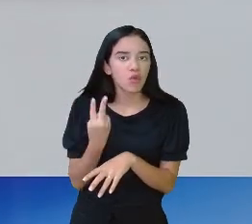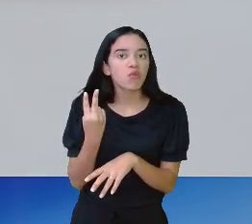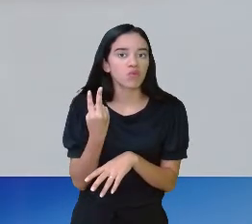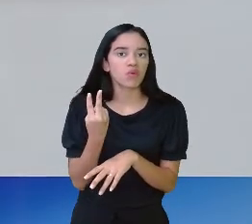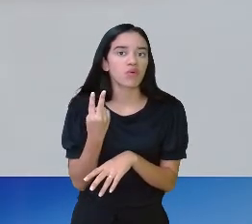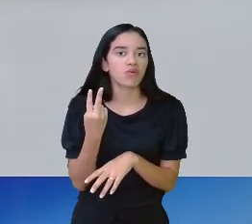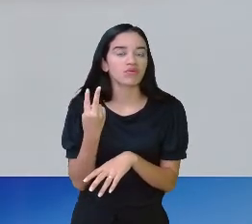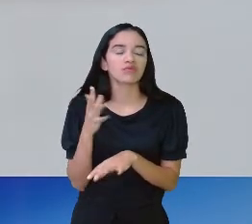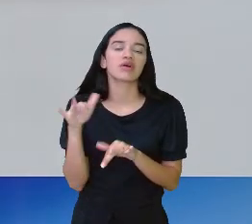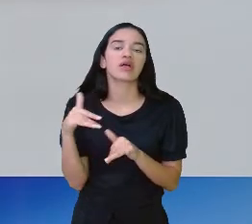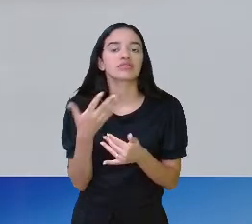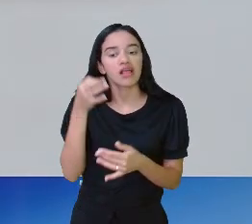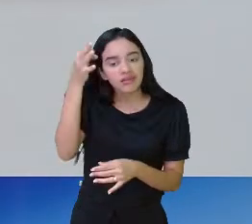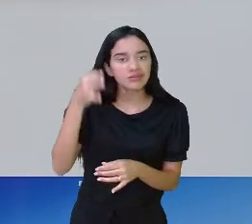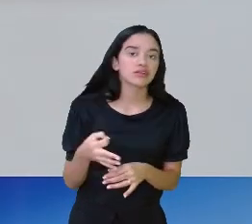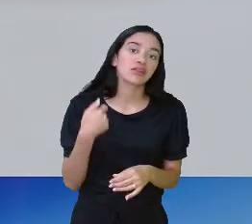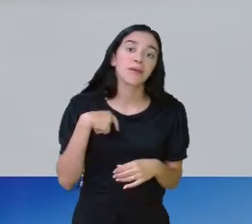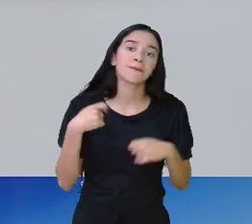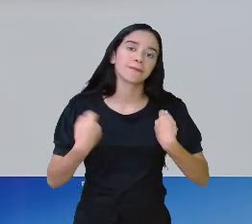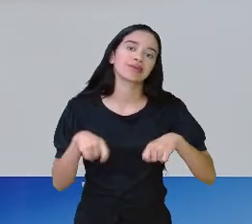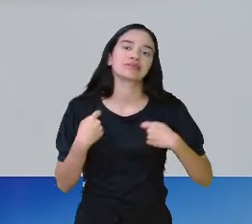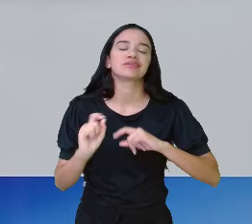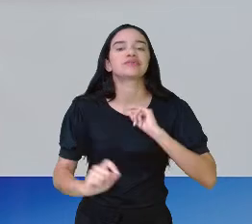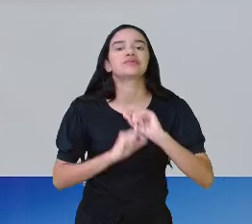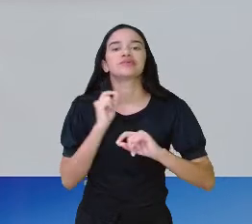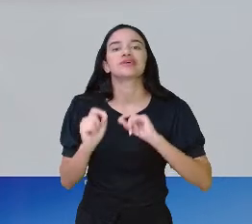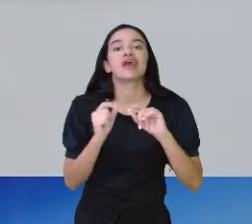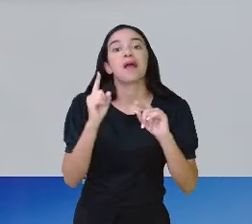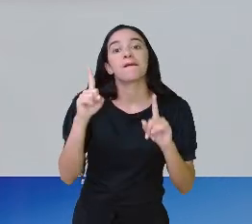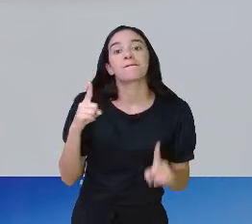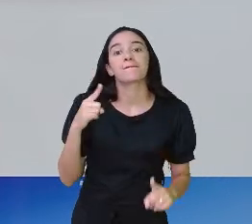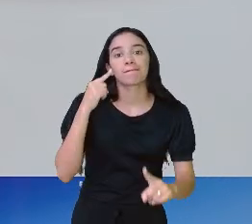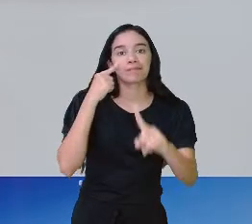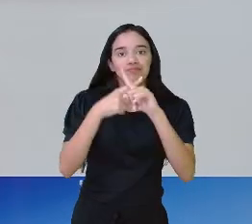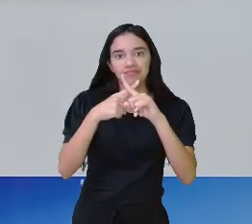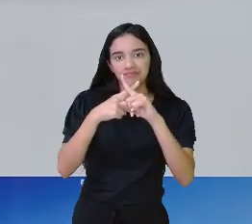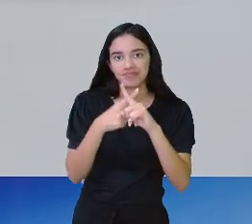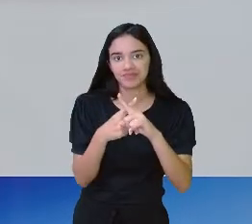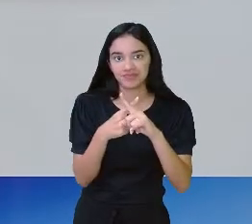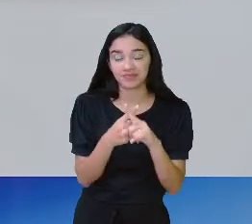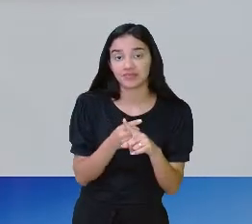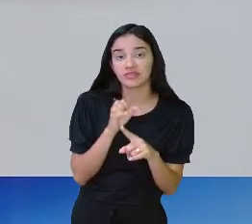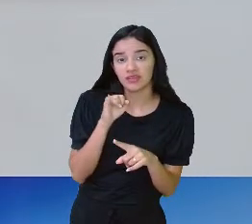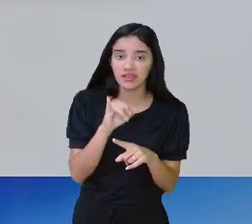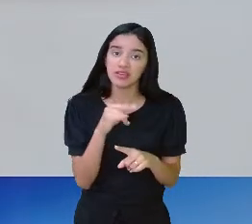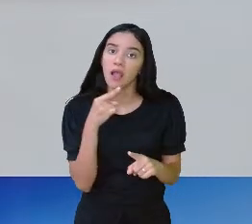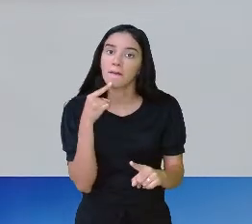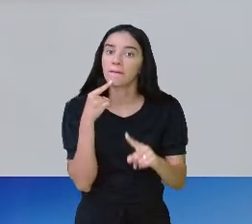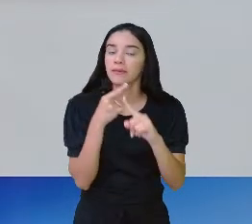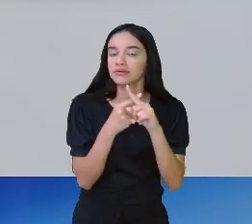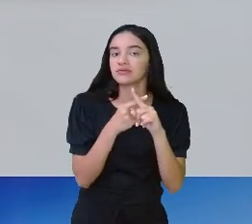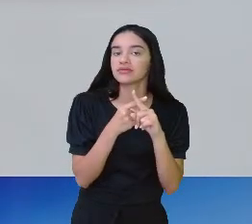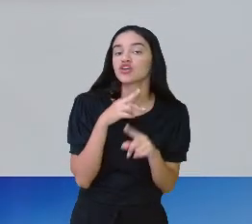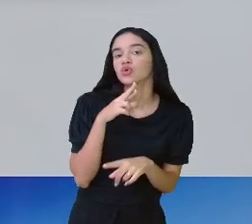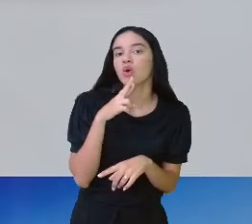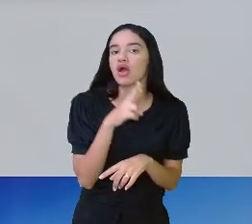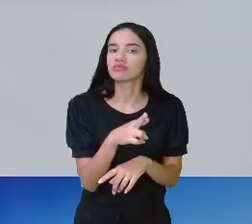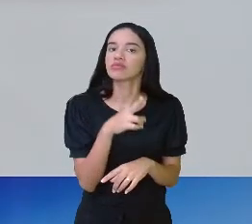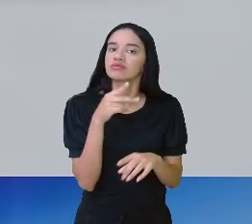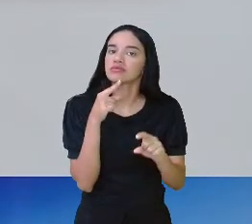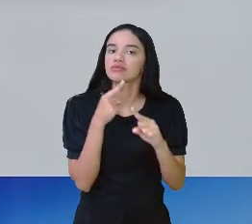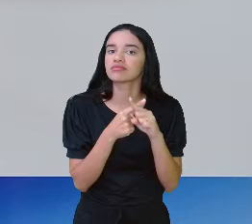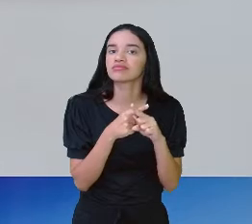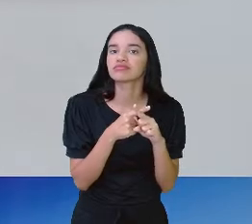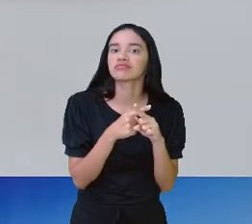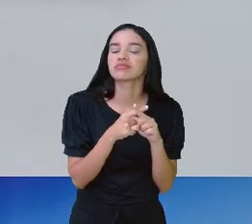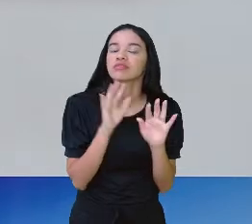divisão está correto, eu só preciso fazer uma multiplicação. Se a multiplicação, se o resultado da